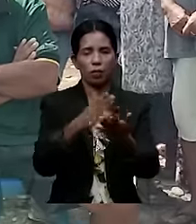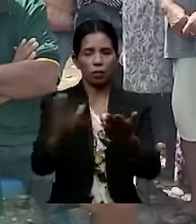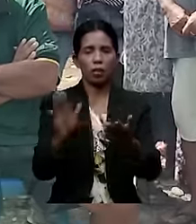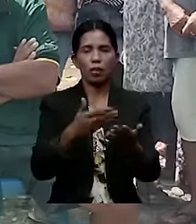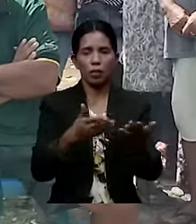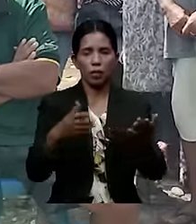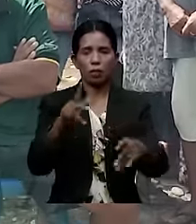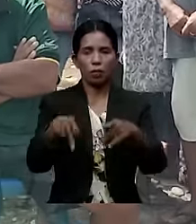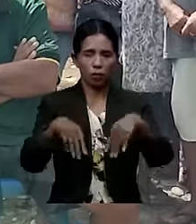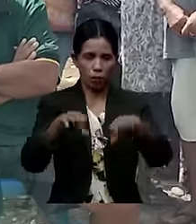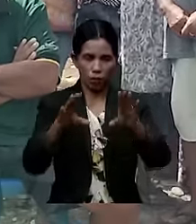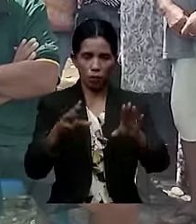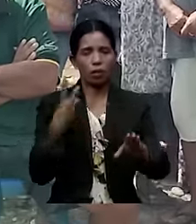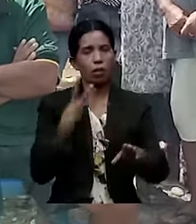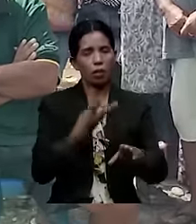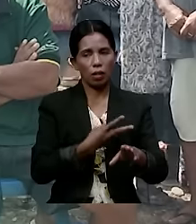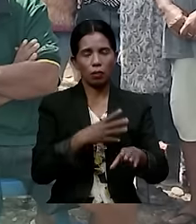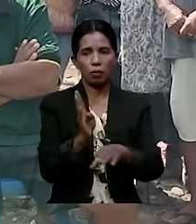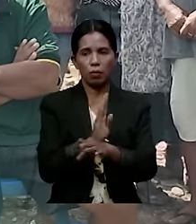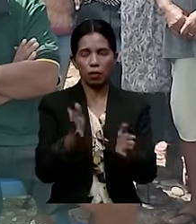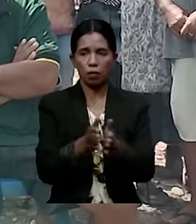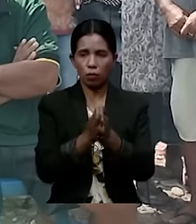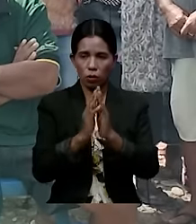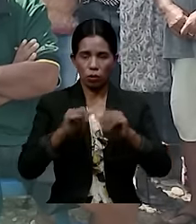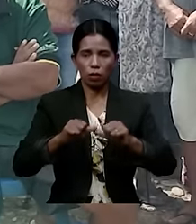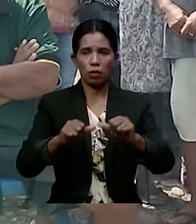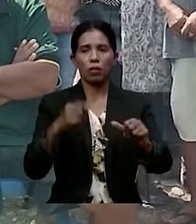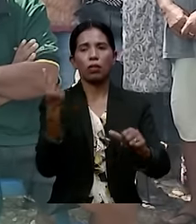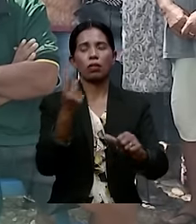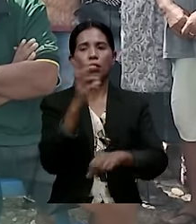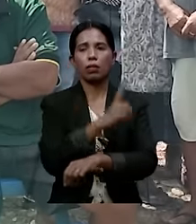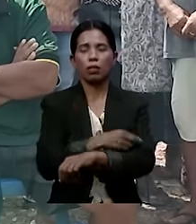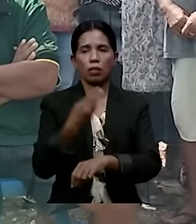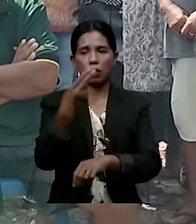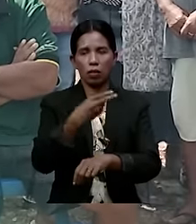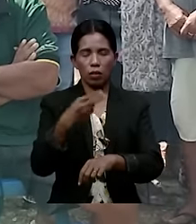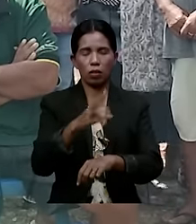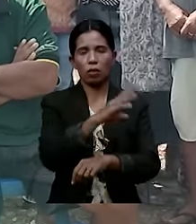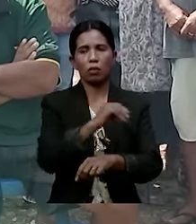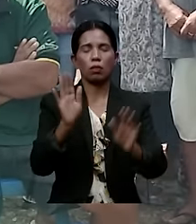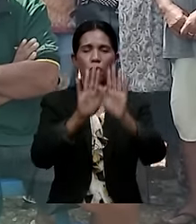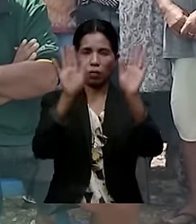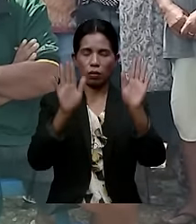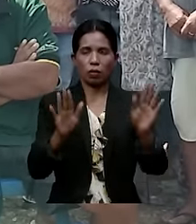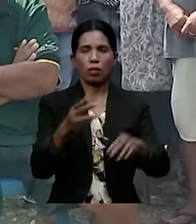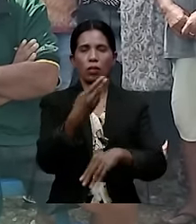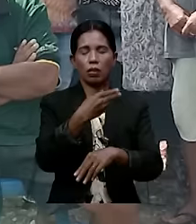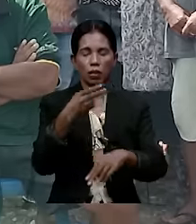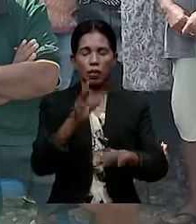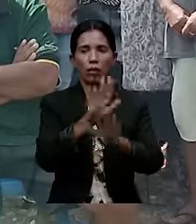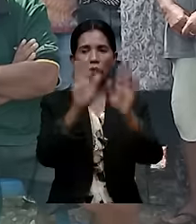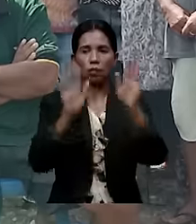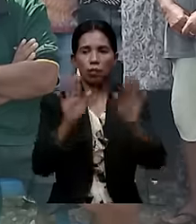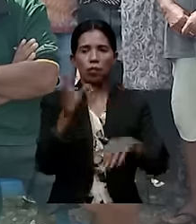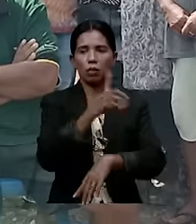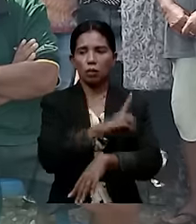vendedores ira fan. Ami negosiante husu atu continua bazar na fati iha loron quinta ho domingo. Loron quinta ho domingo ni loron ni